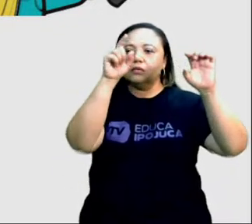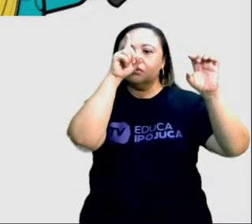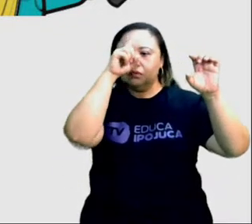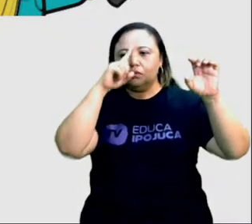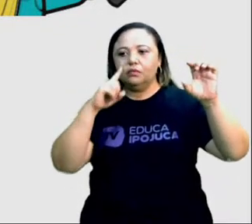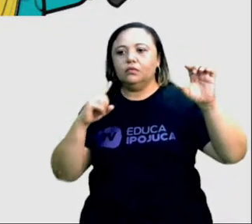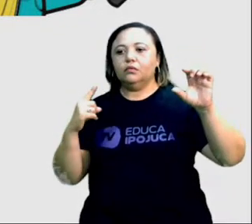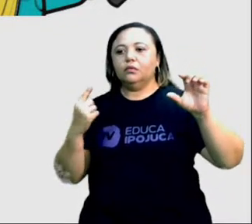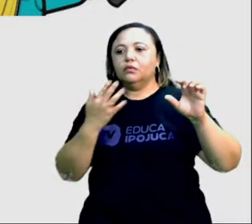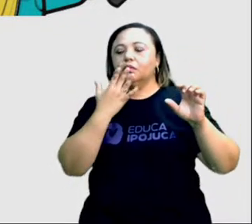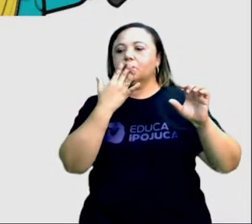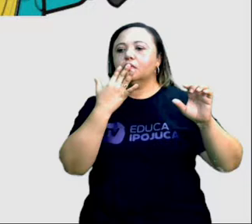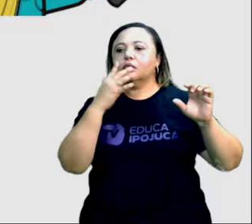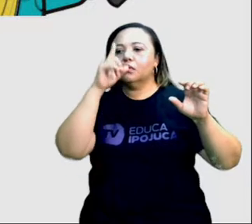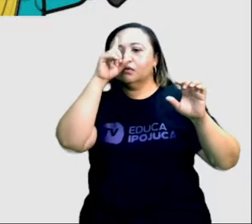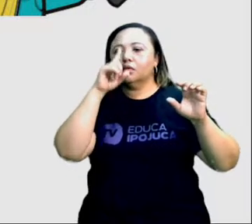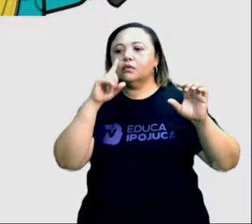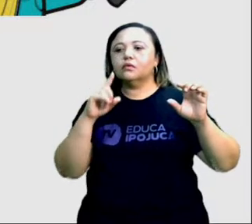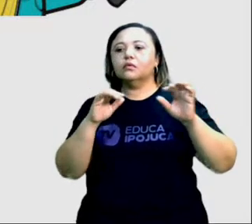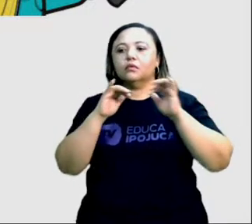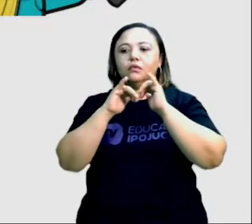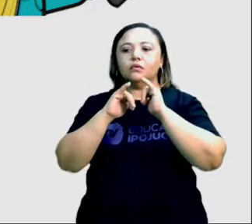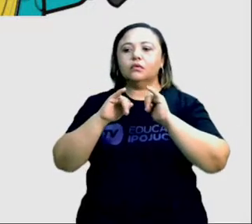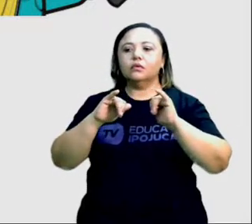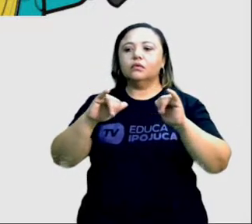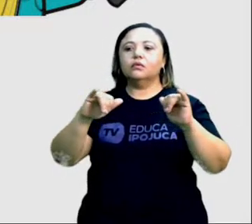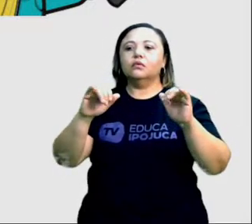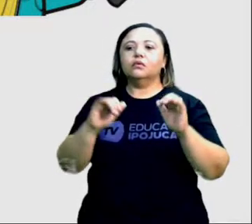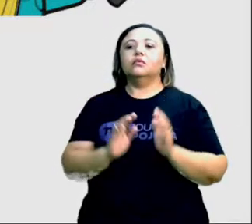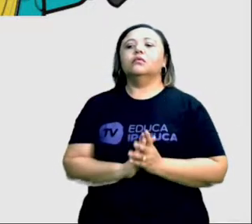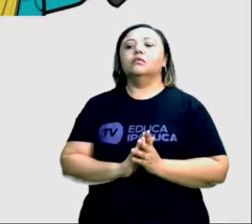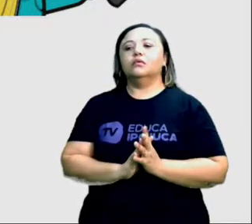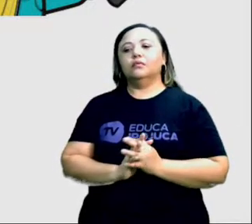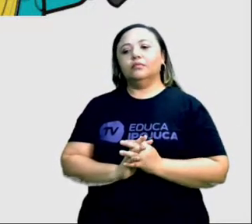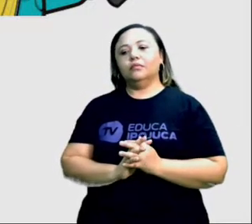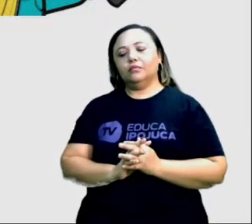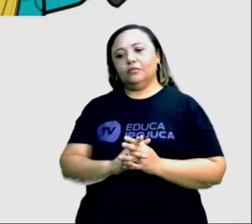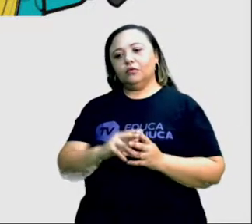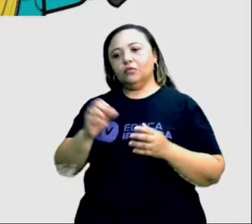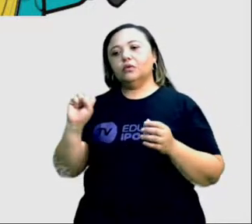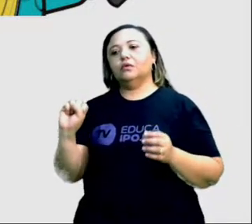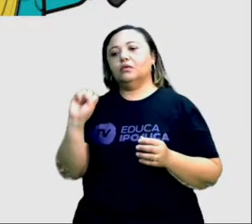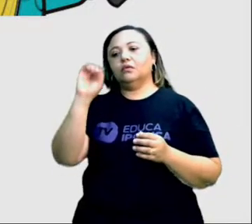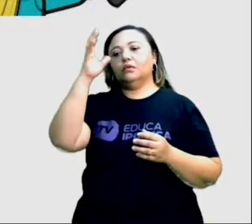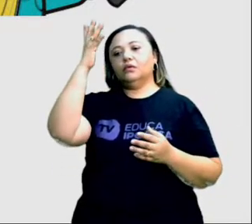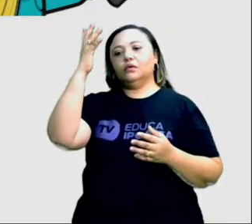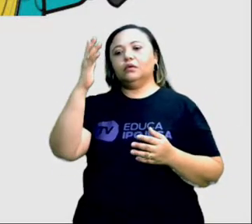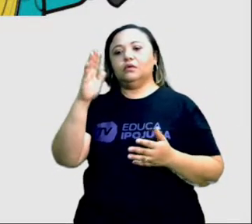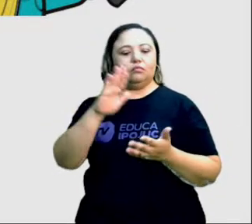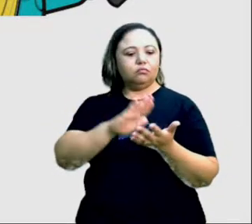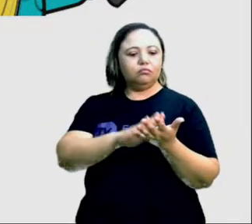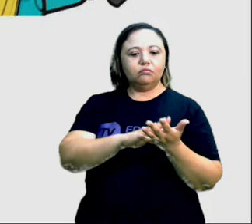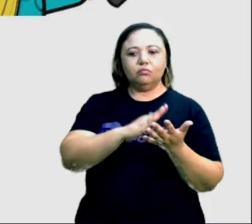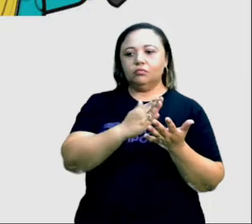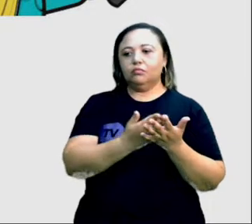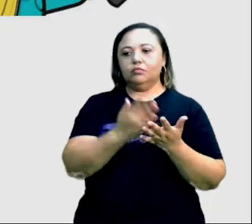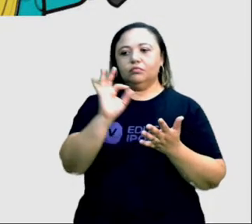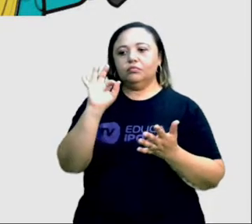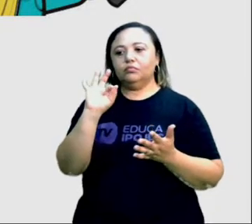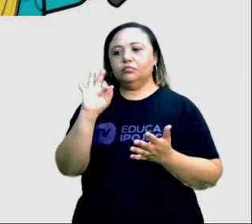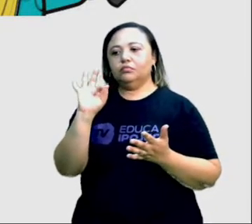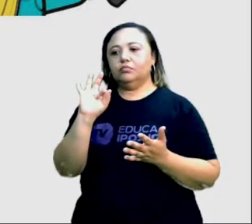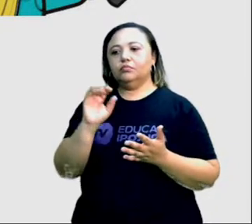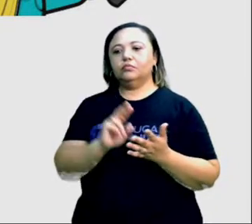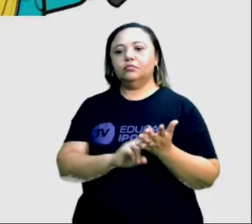nesse fato, tá? Então, a notícia, o objetivo dela é apenas informar um fato e não interpretá-lo. Então, há